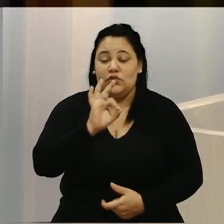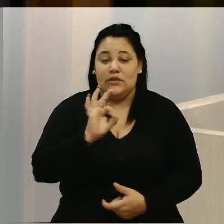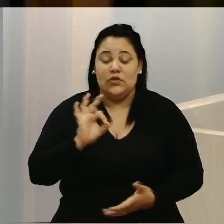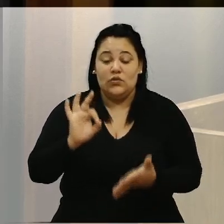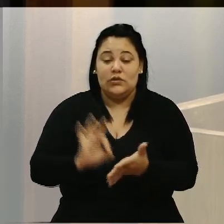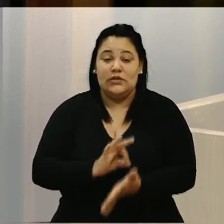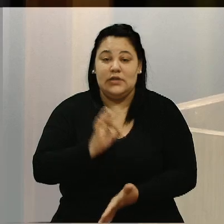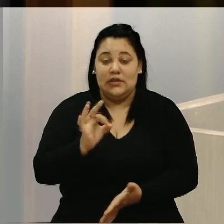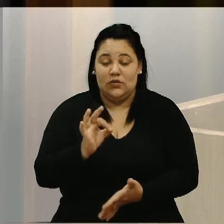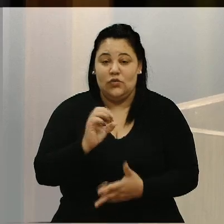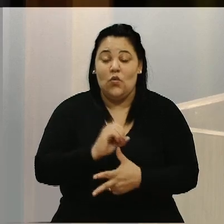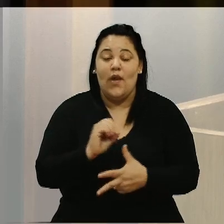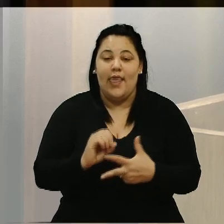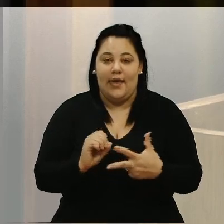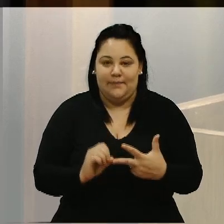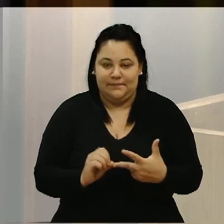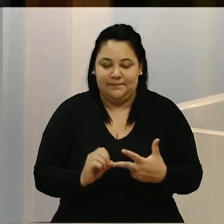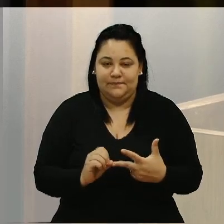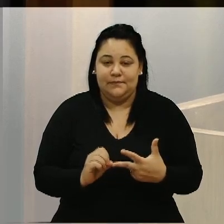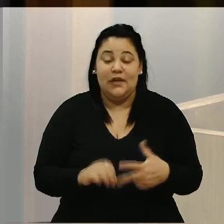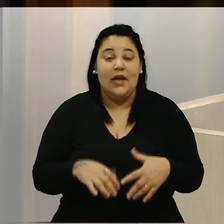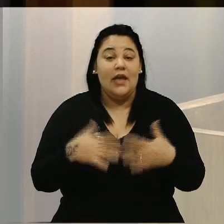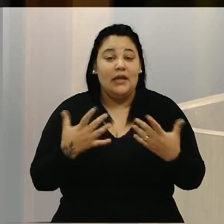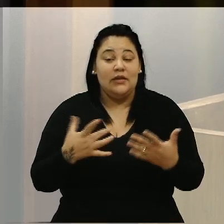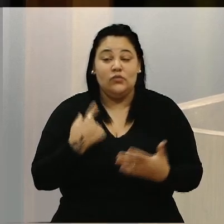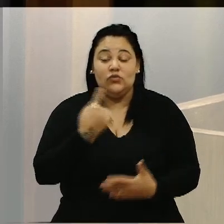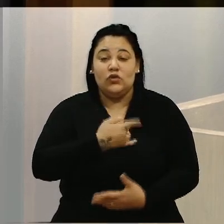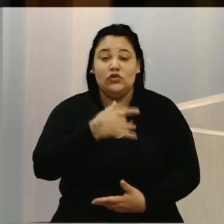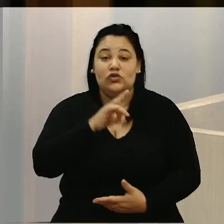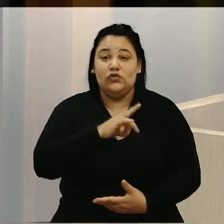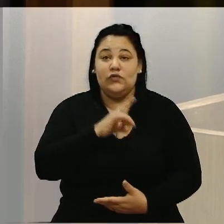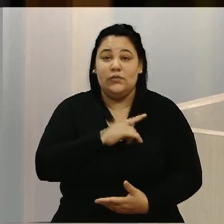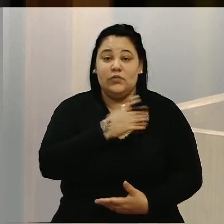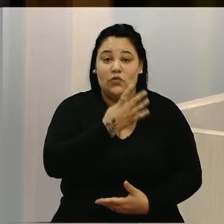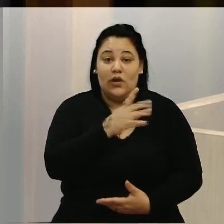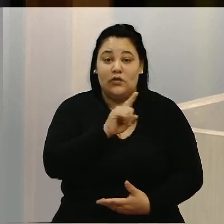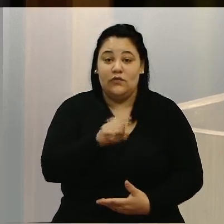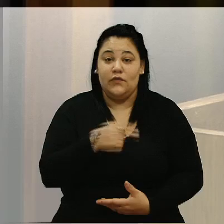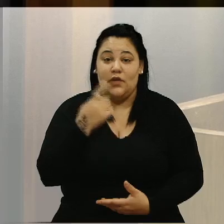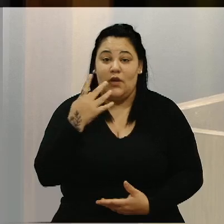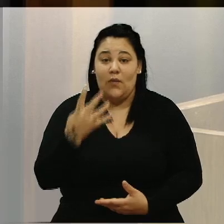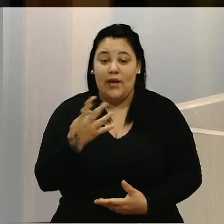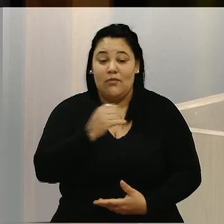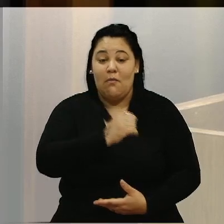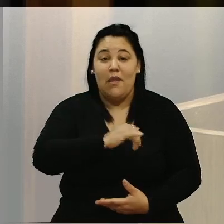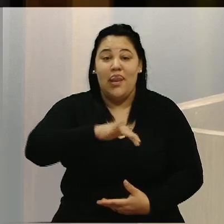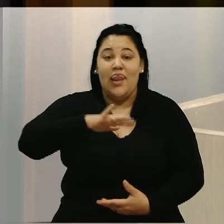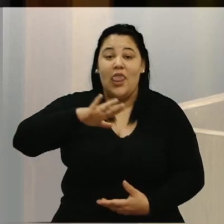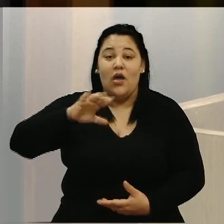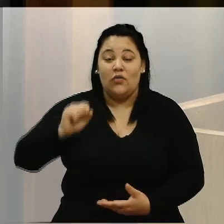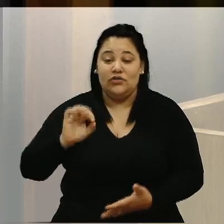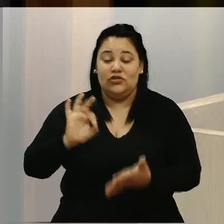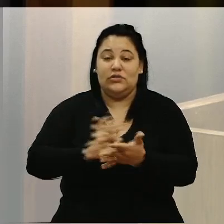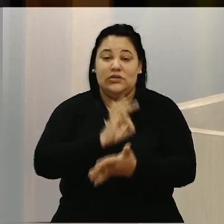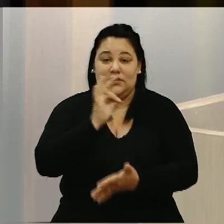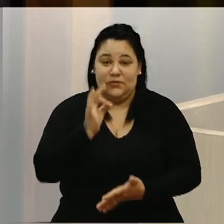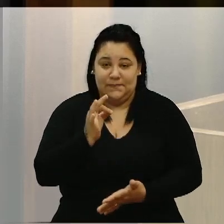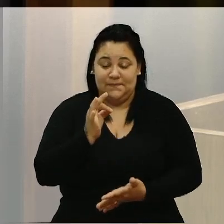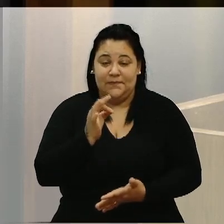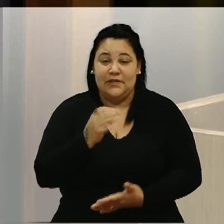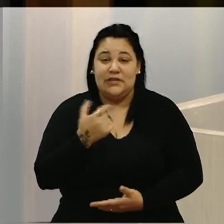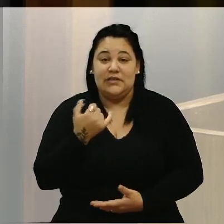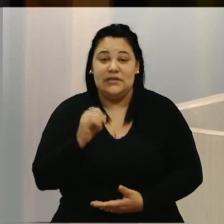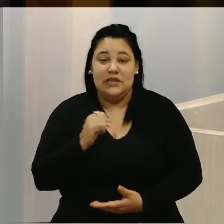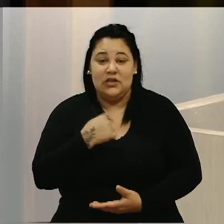inscritos no Enem. Então, a gente teve 4,4 milhões de inscritos. Se a